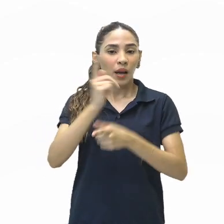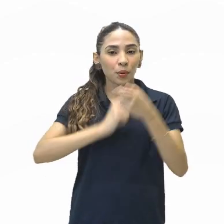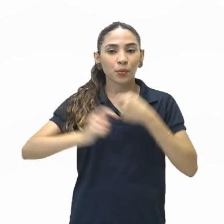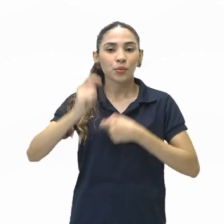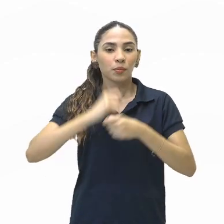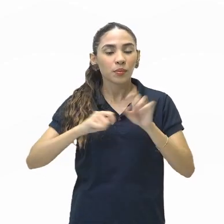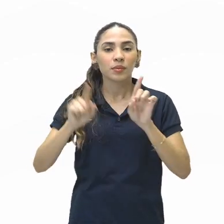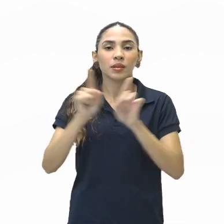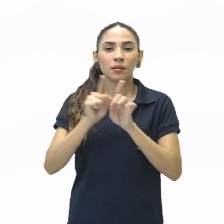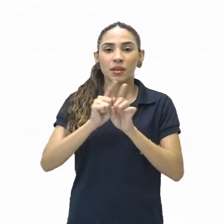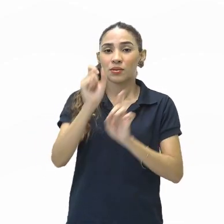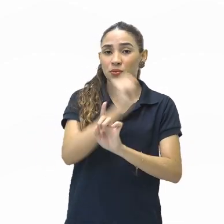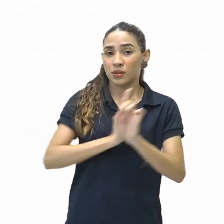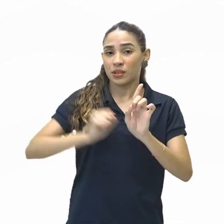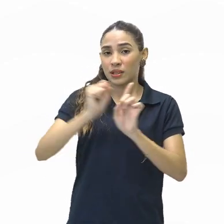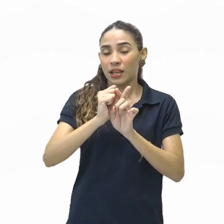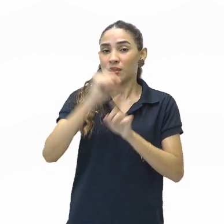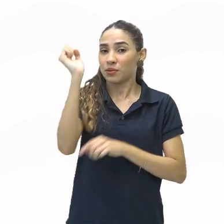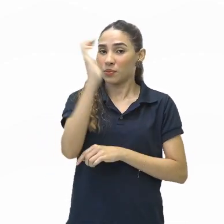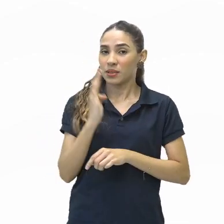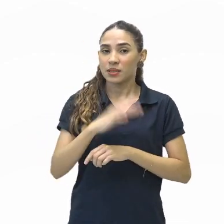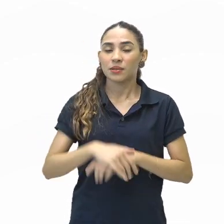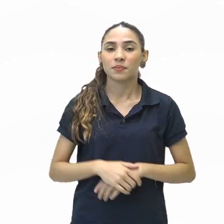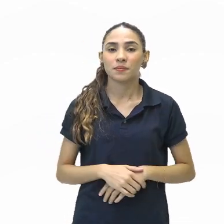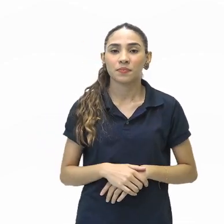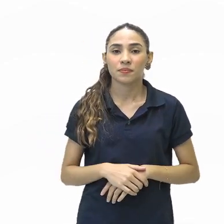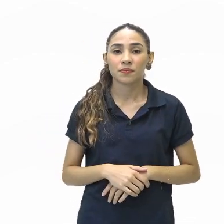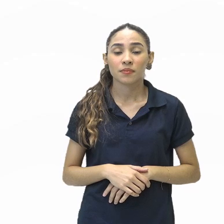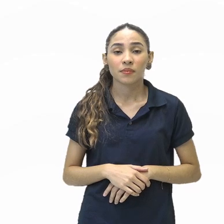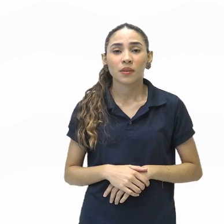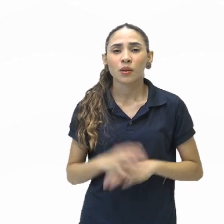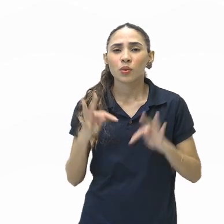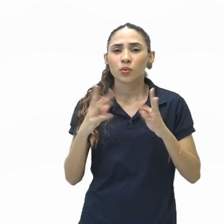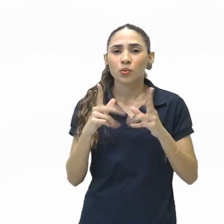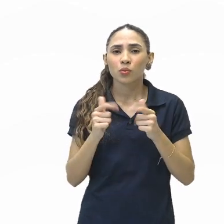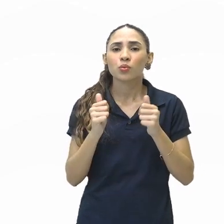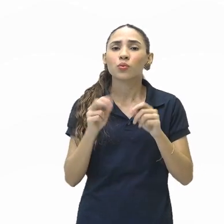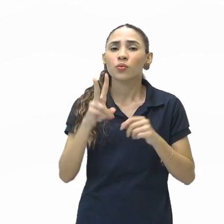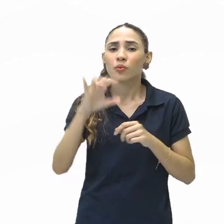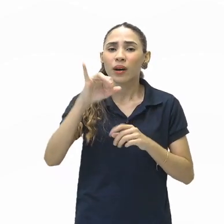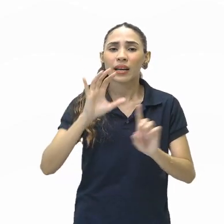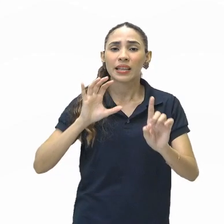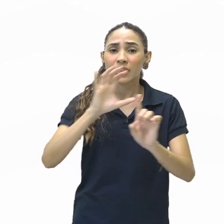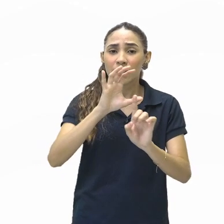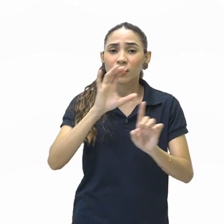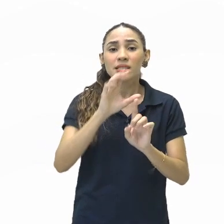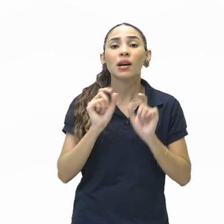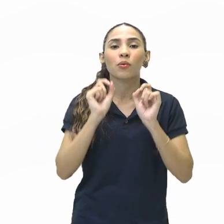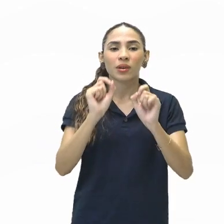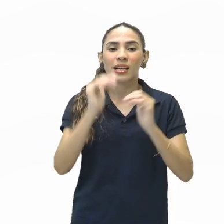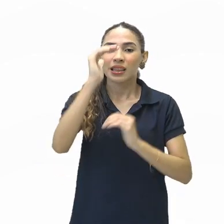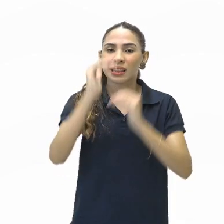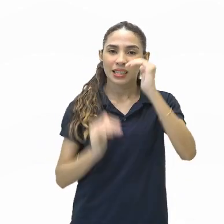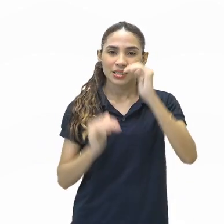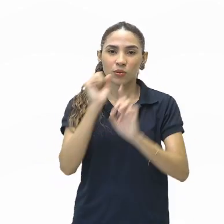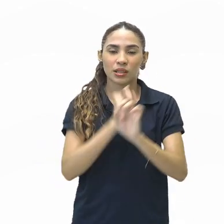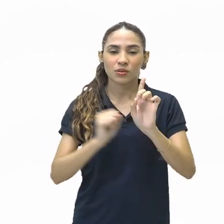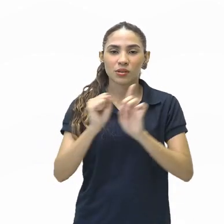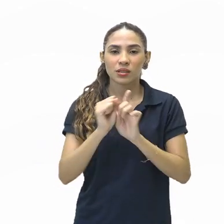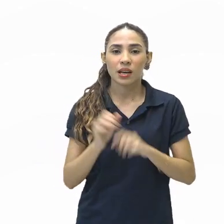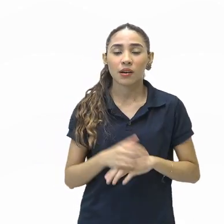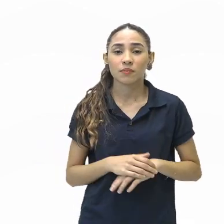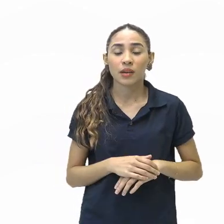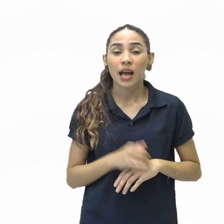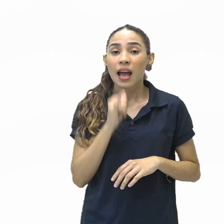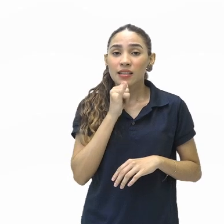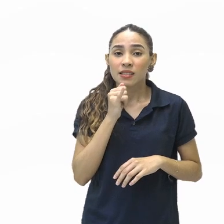a economia e a sociedade do Brasil. E isso tudo vai implicar nas desigualdades sociais, com